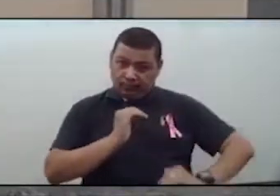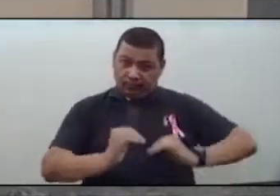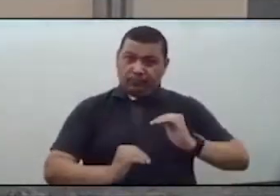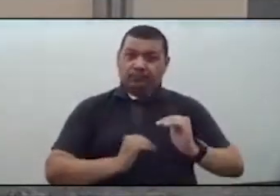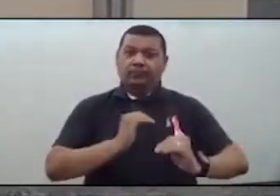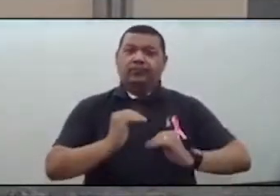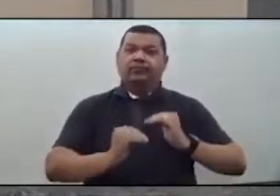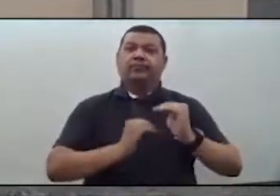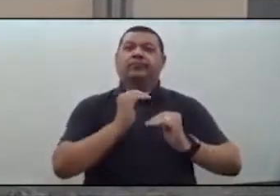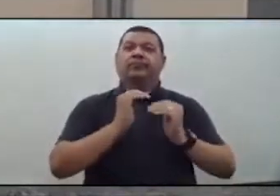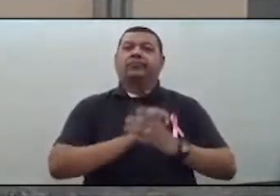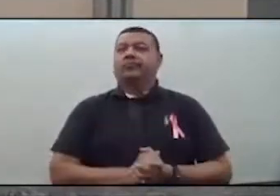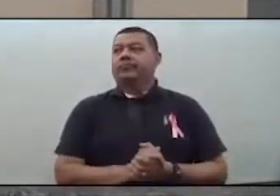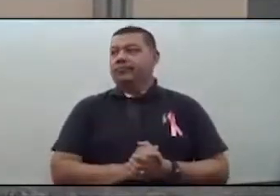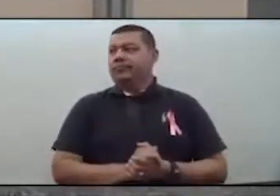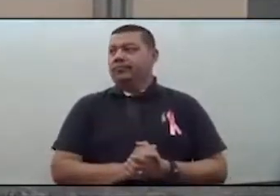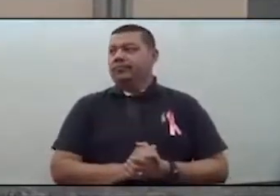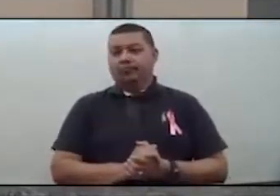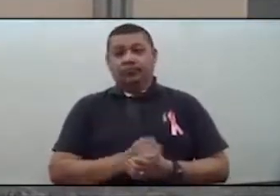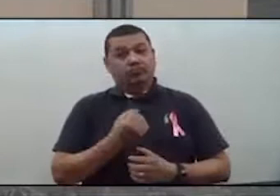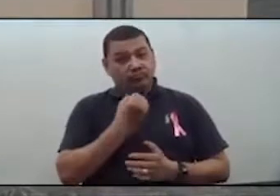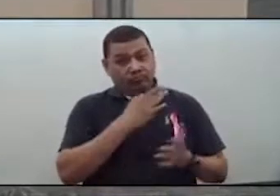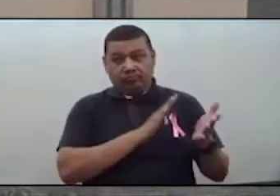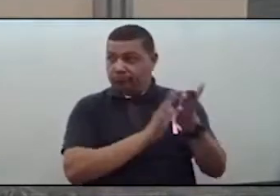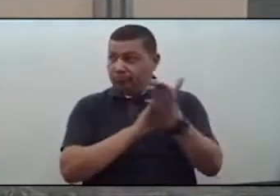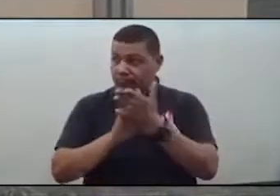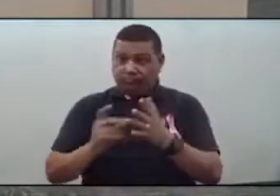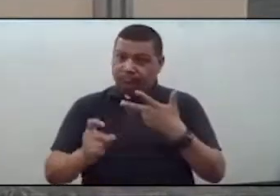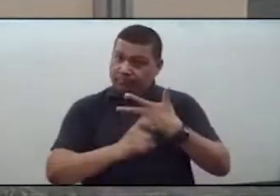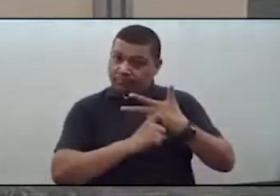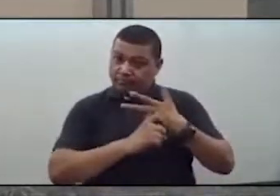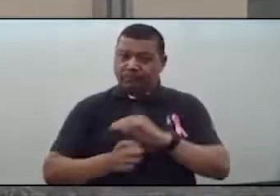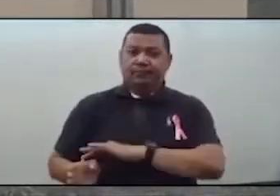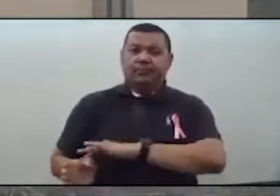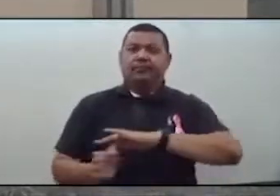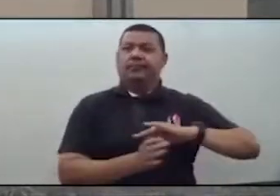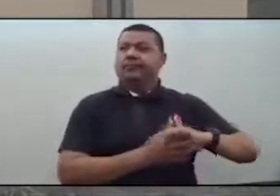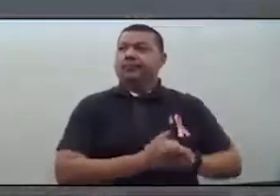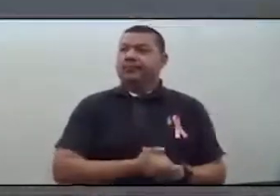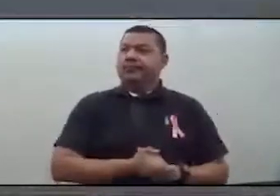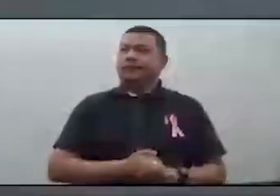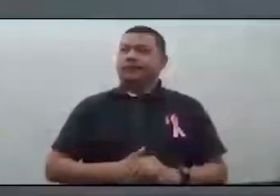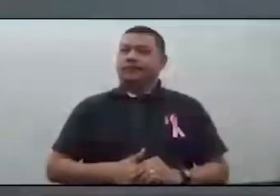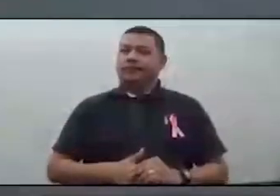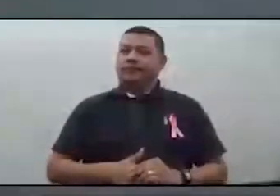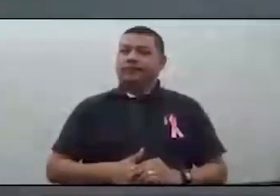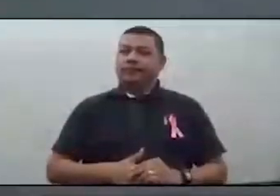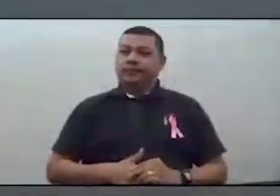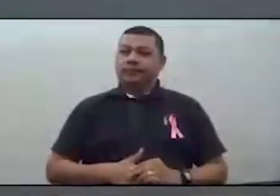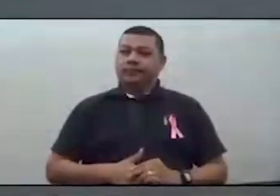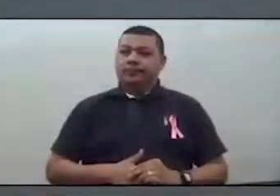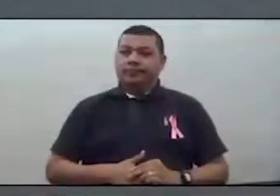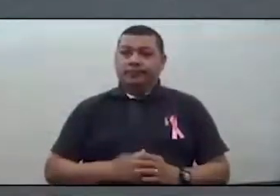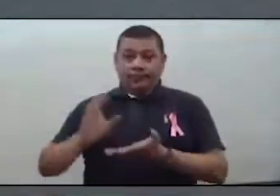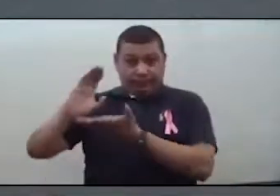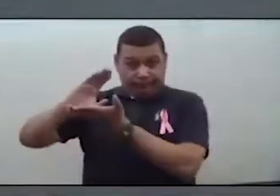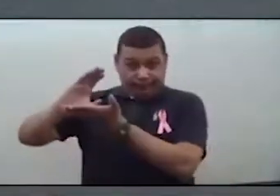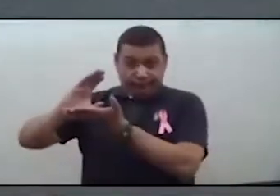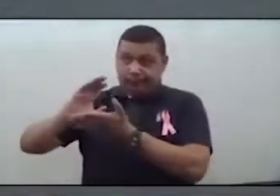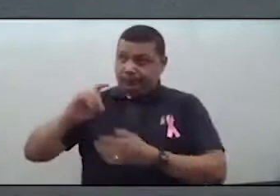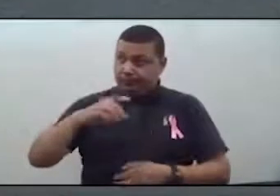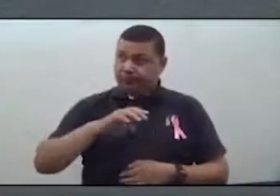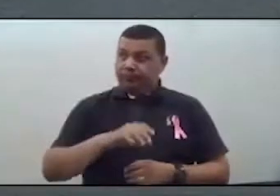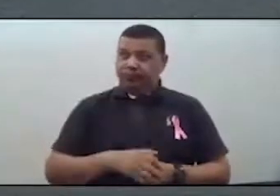os comércios aqui da nossa cidade. Então, parabéns ao Executivo. Nós precisamos, com esse dinheiro, tem uma comunidade